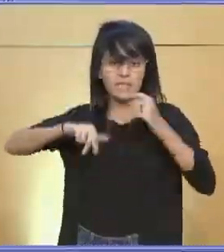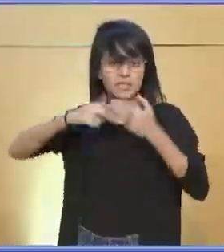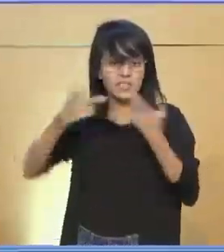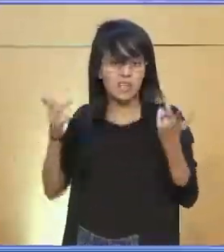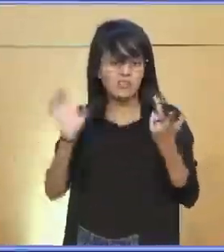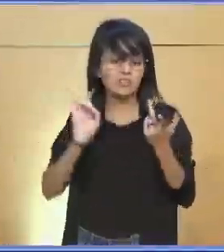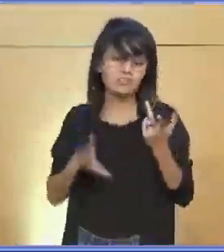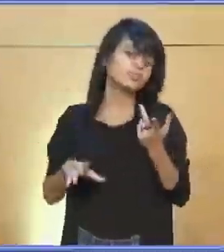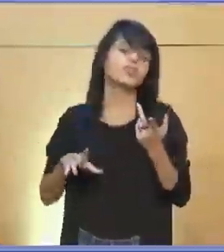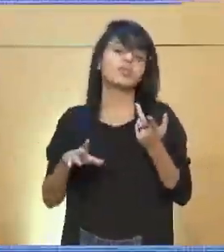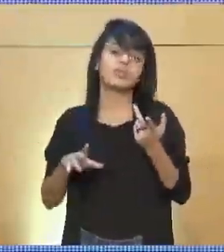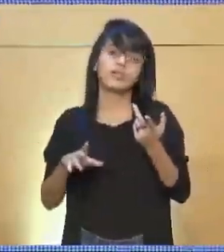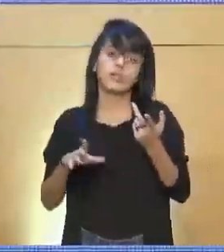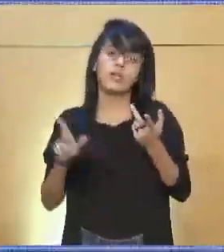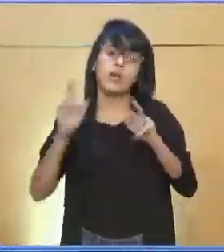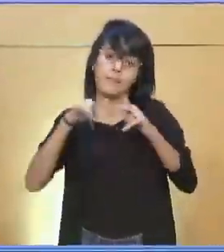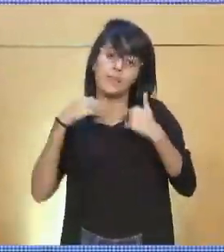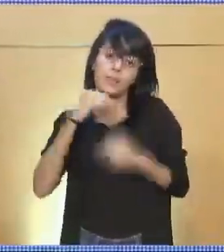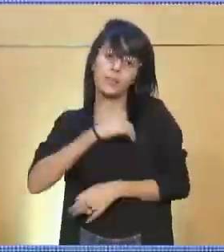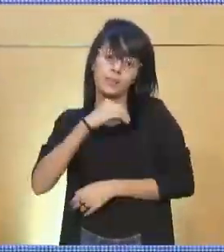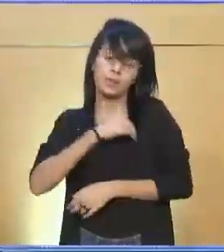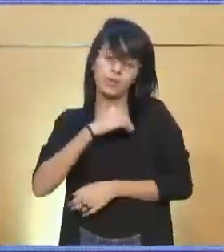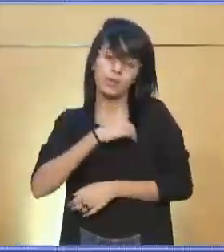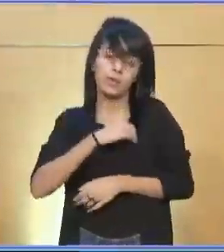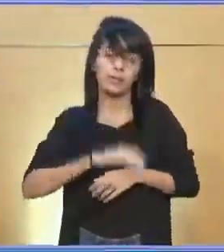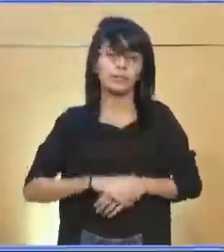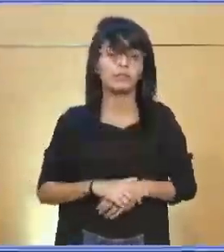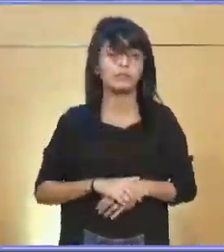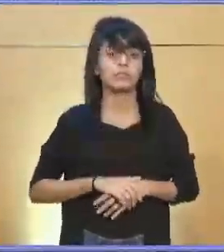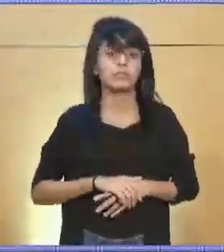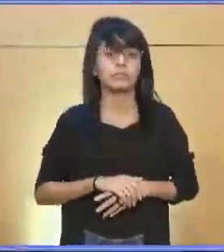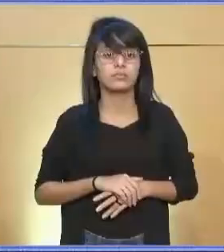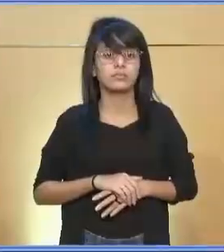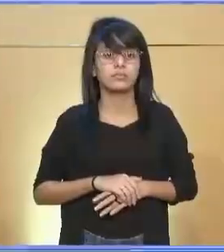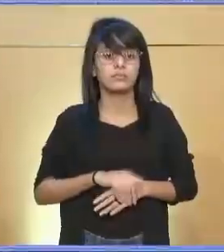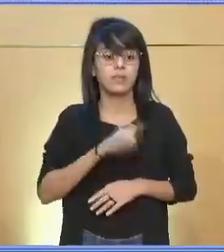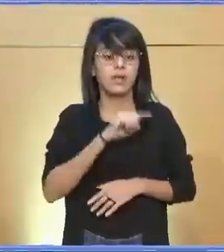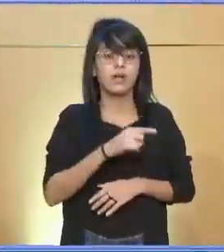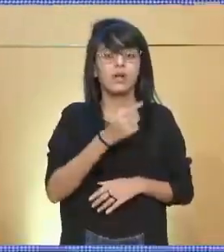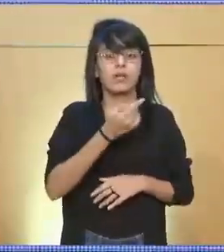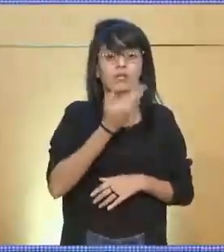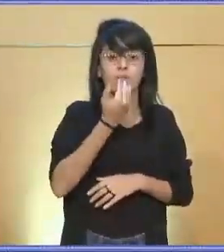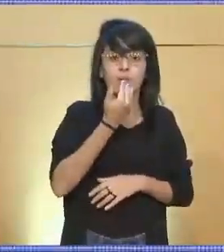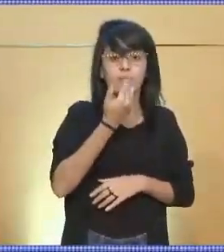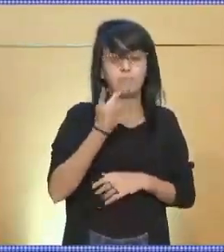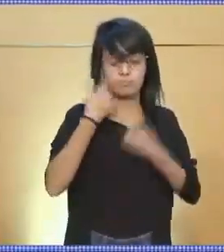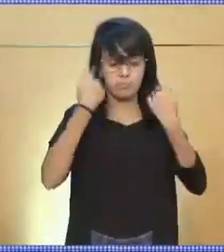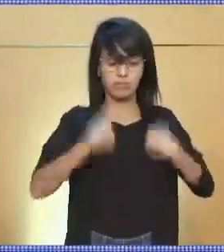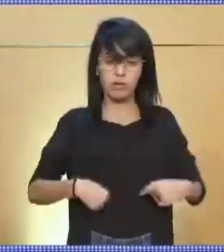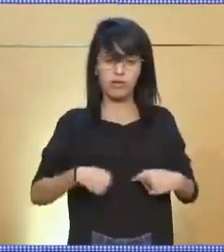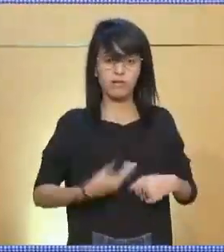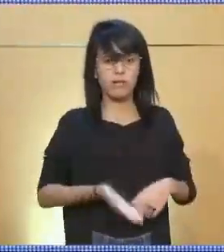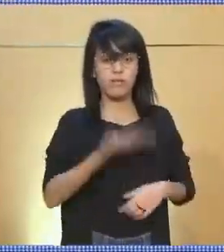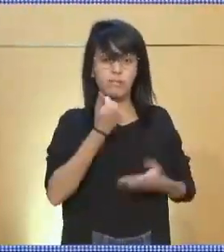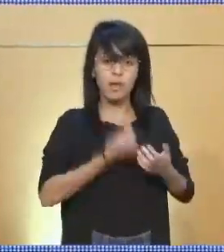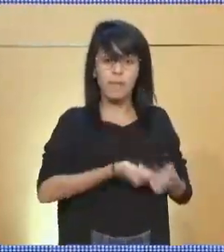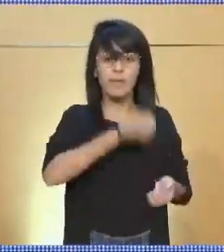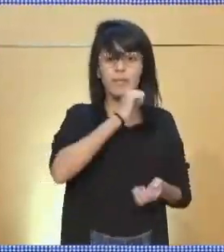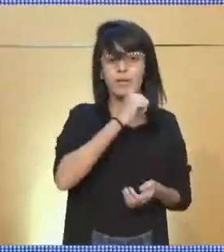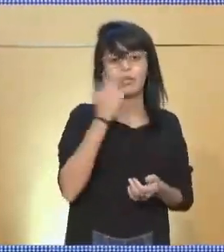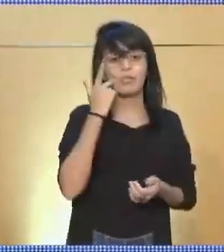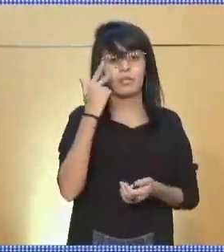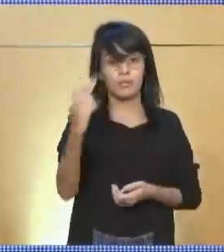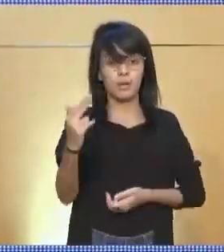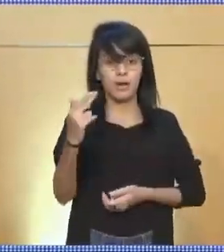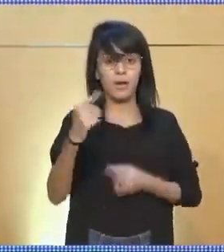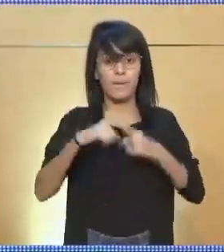é o desejo afetado pelo pecado. O desejo de se alimentar, suprir as necessidades do seu corpo, comer, beber, é